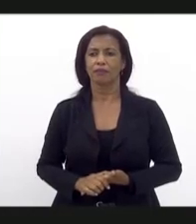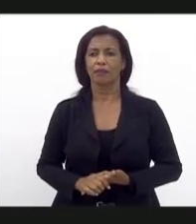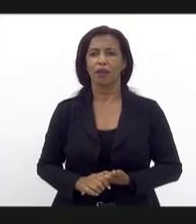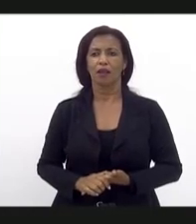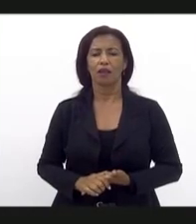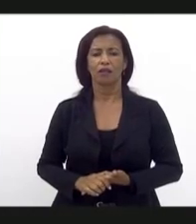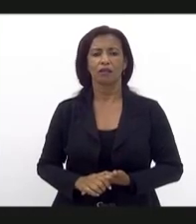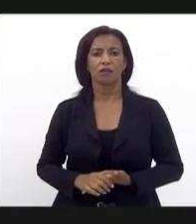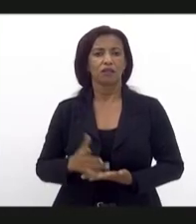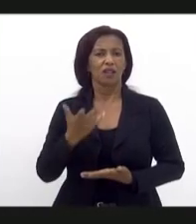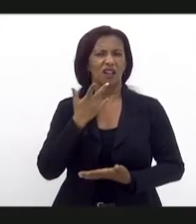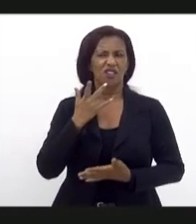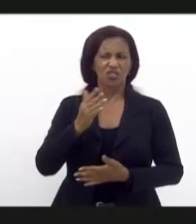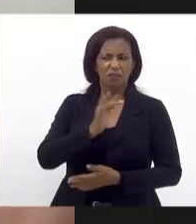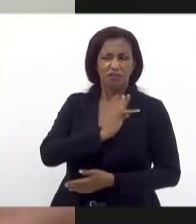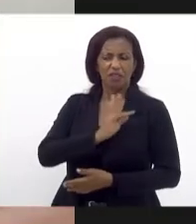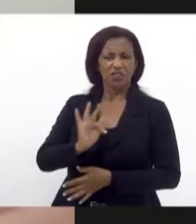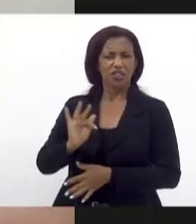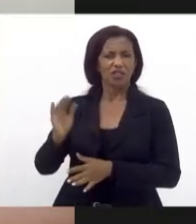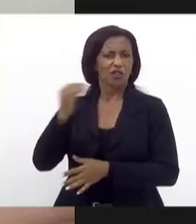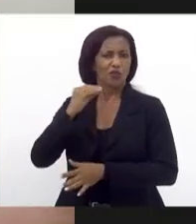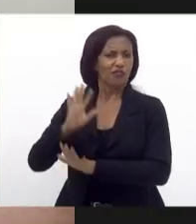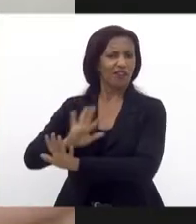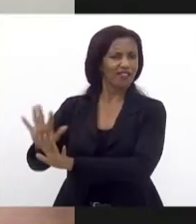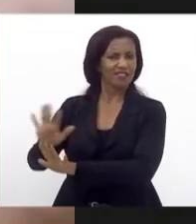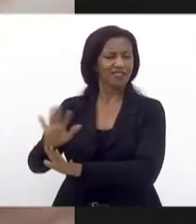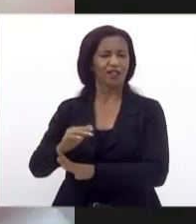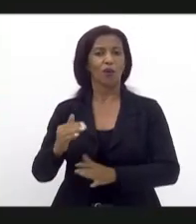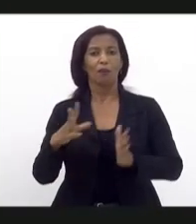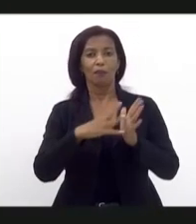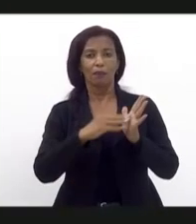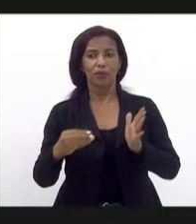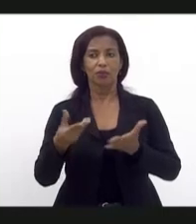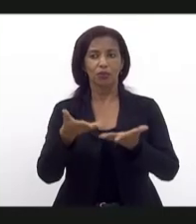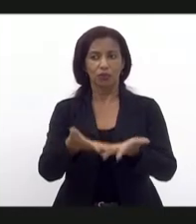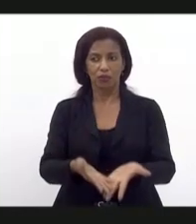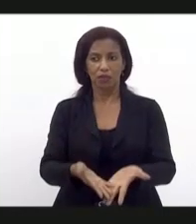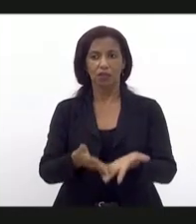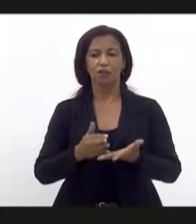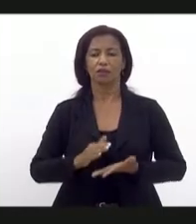No Fluminense acho que não enfraquece, não. Mas o modelo que eles estão fazendo...